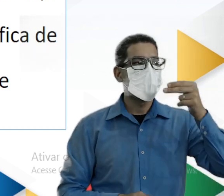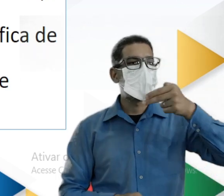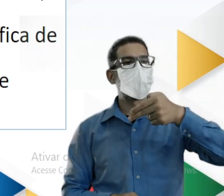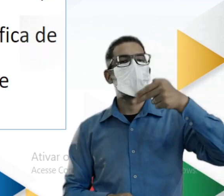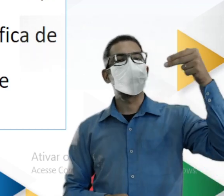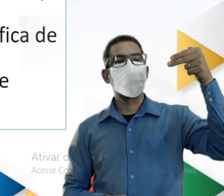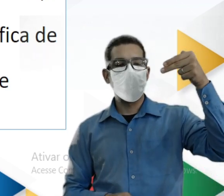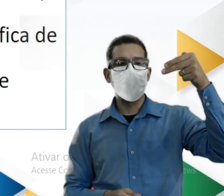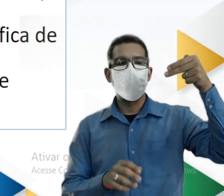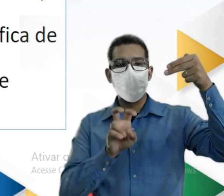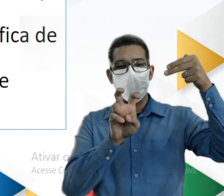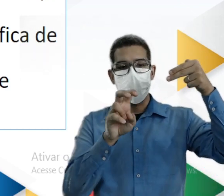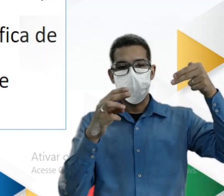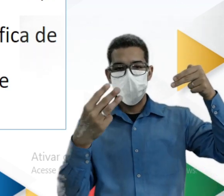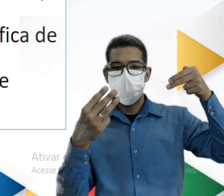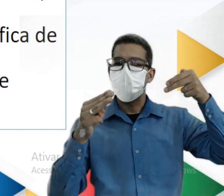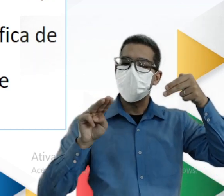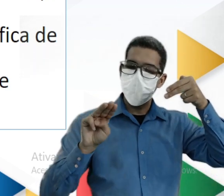torno de